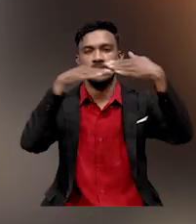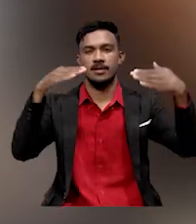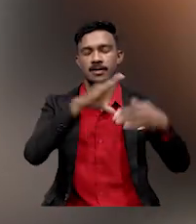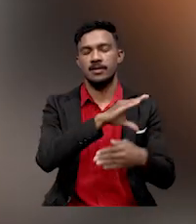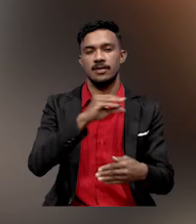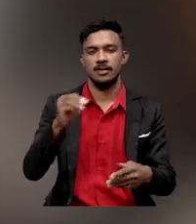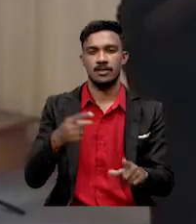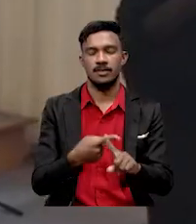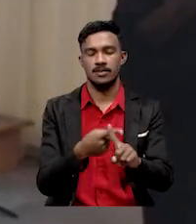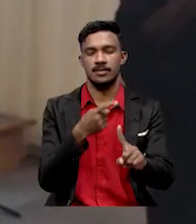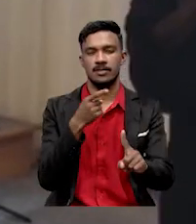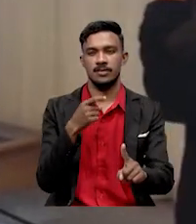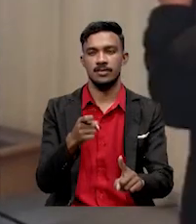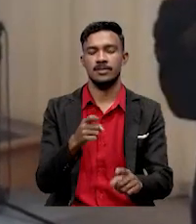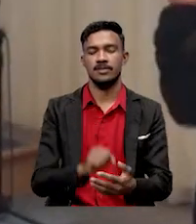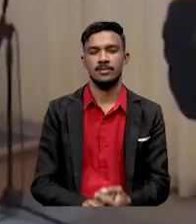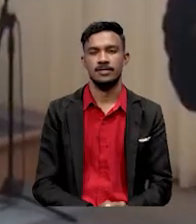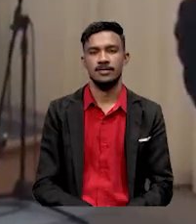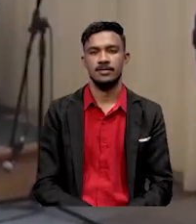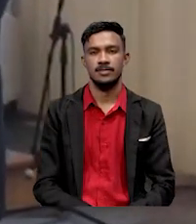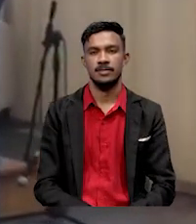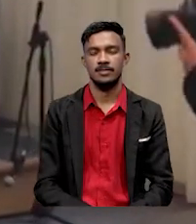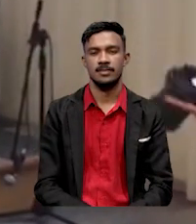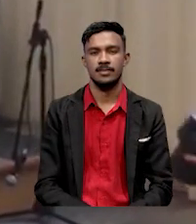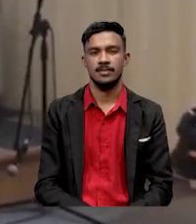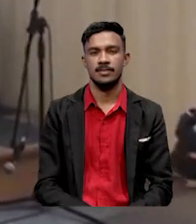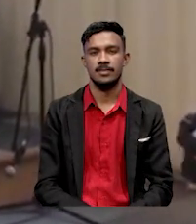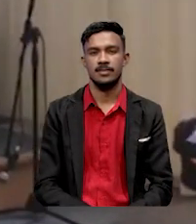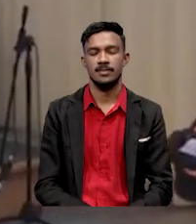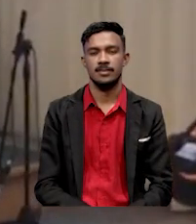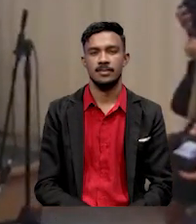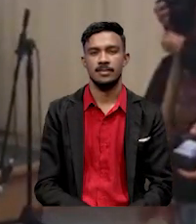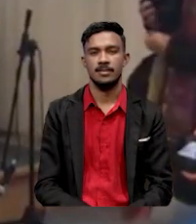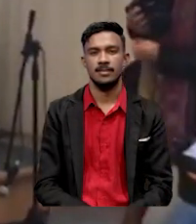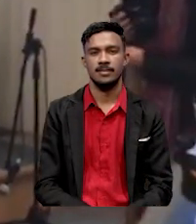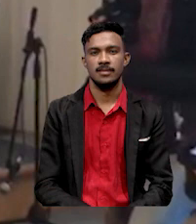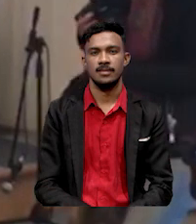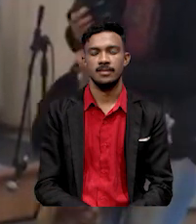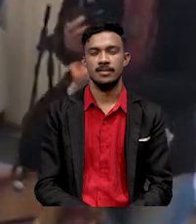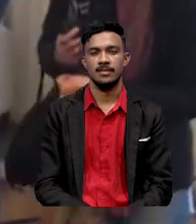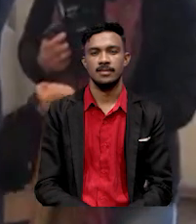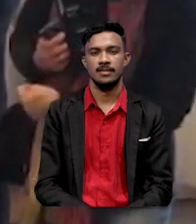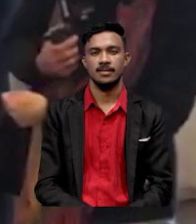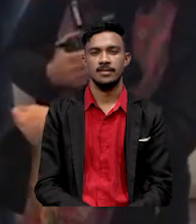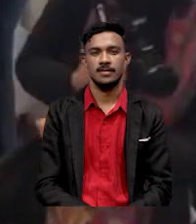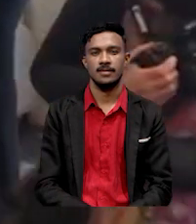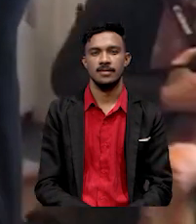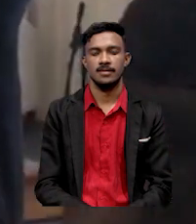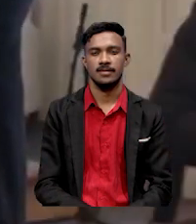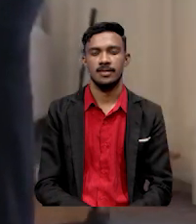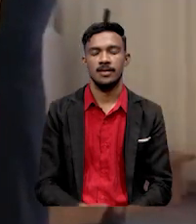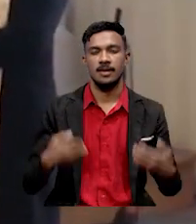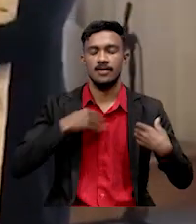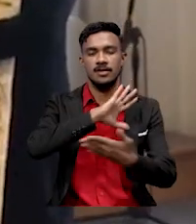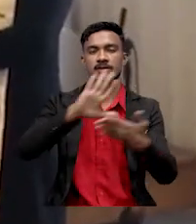Eu sinto. O Senhor esteja convosco. Ele está no meio de nós. E a